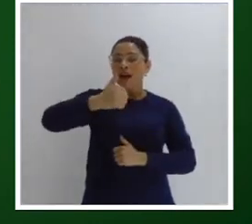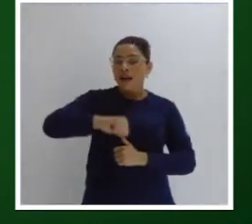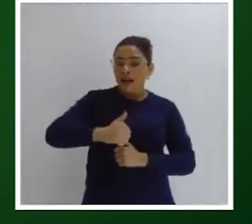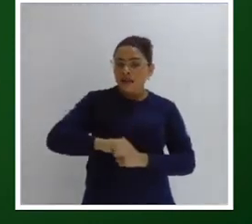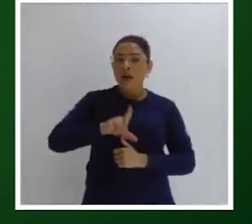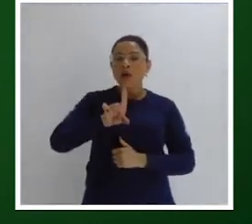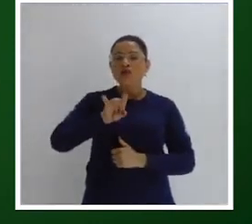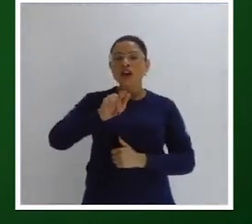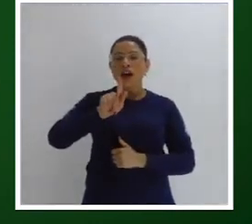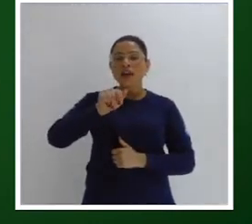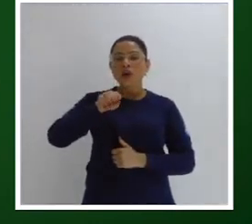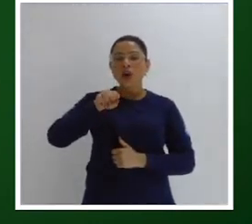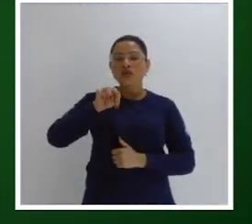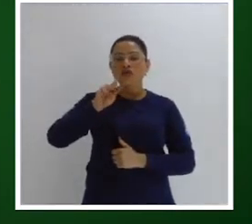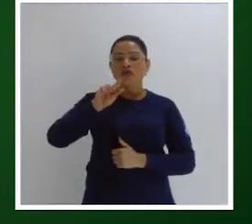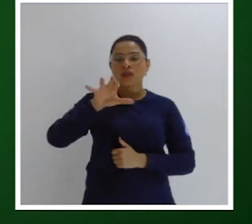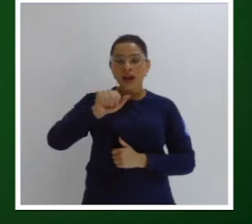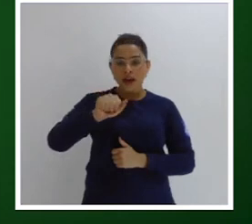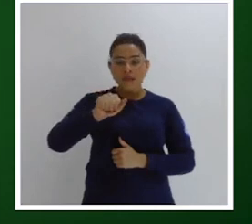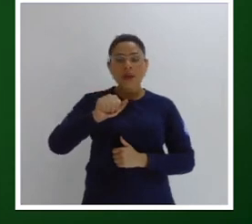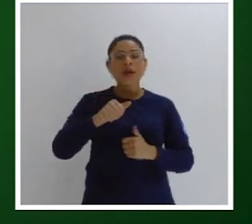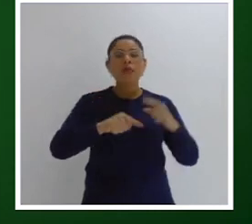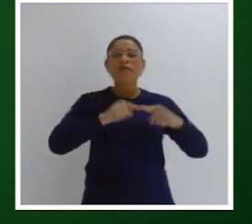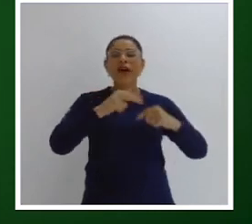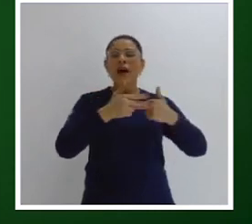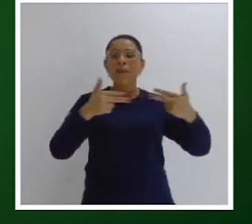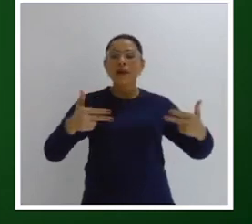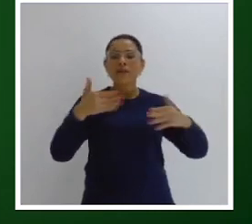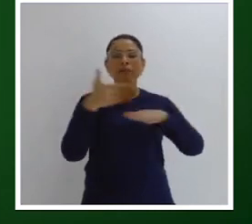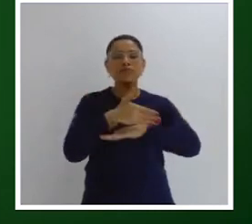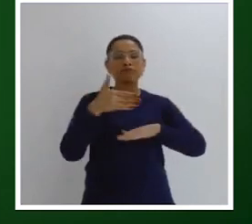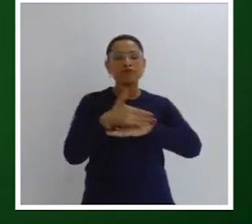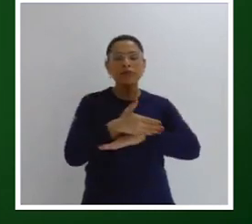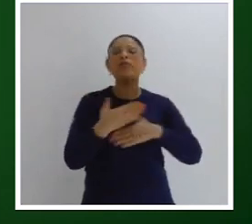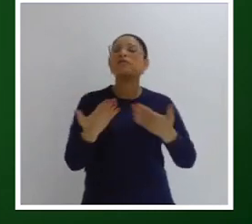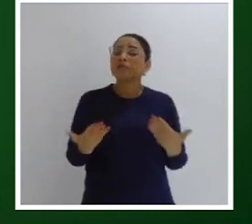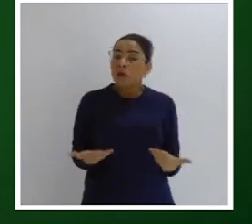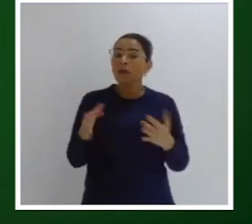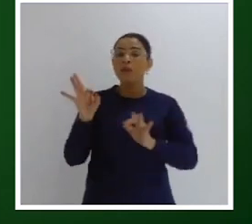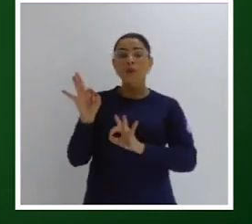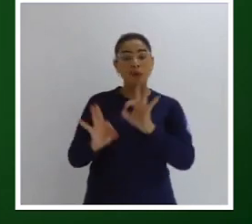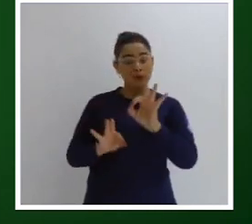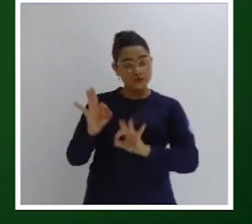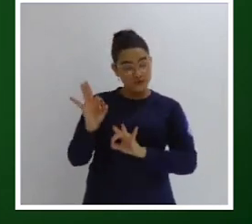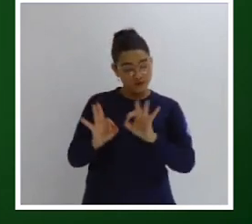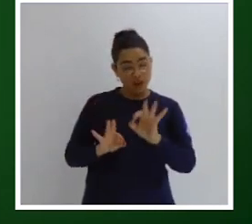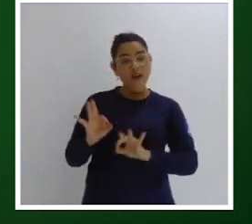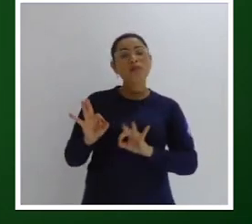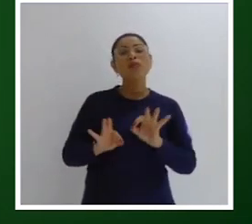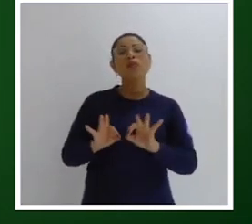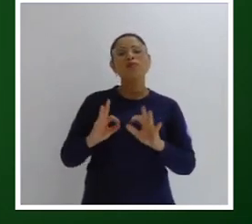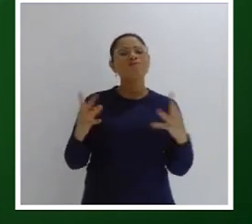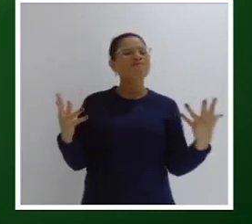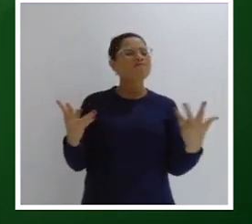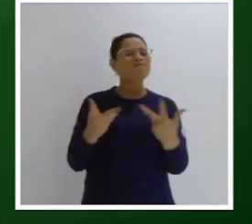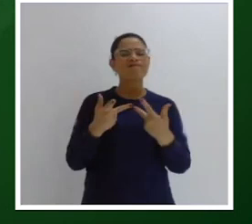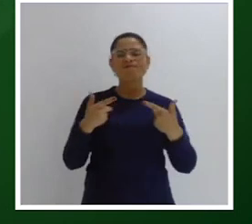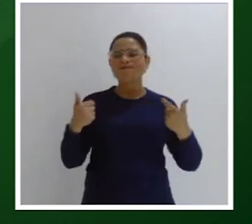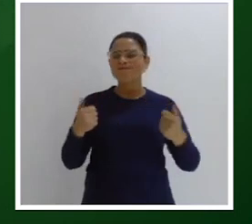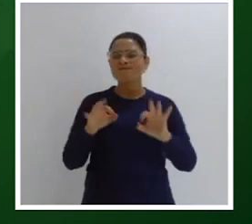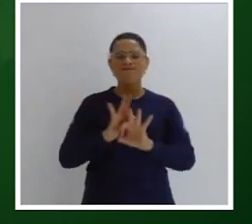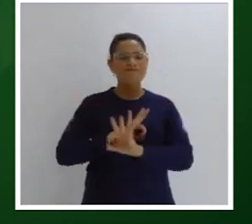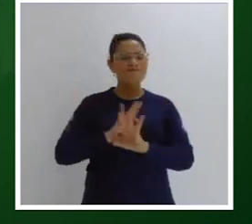é com ferramentas participativas enfim esse projeto é meia é muito rico